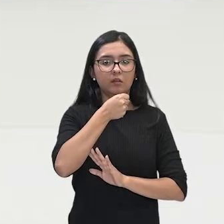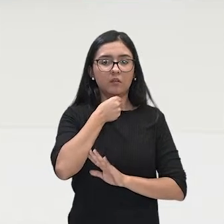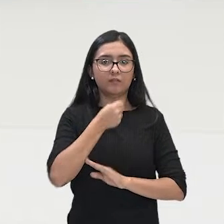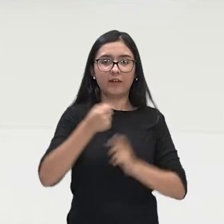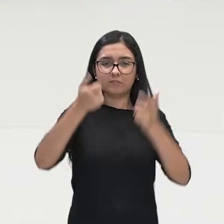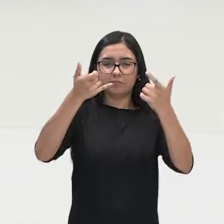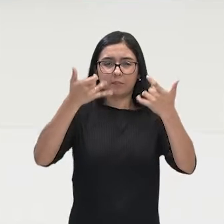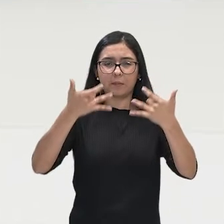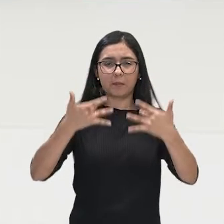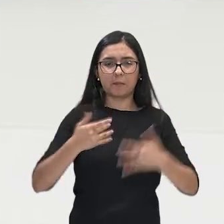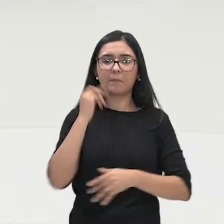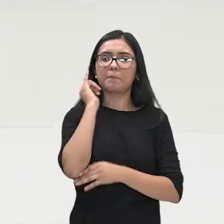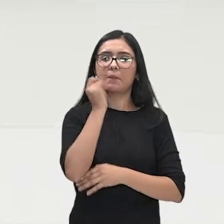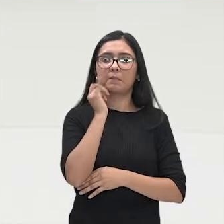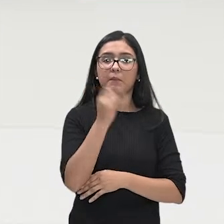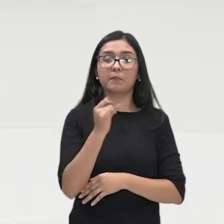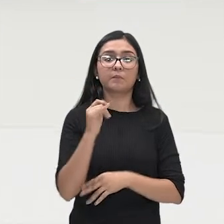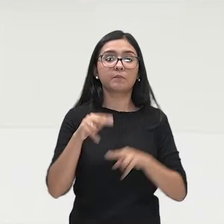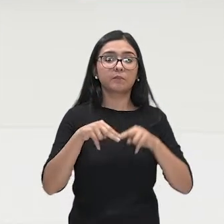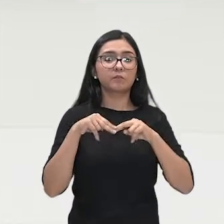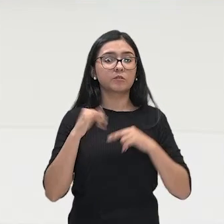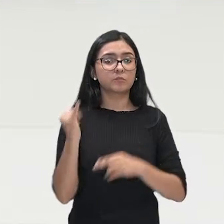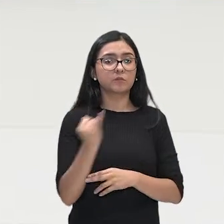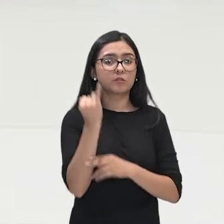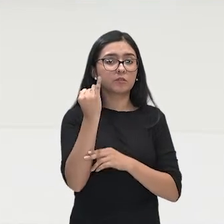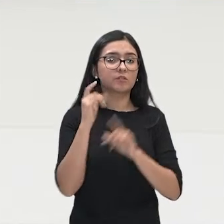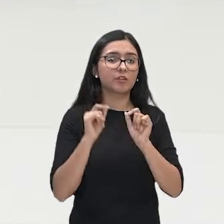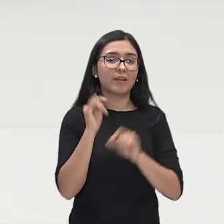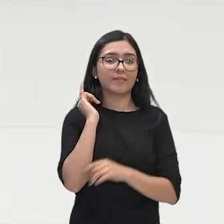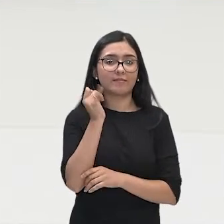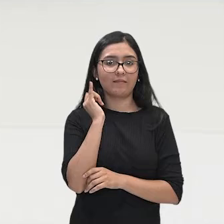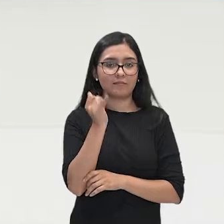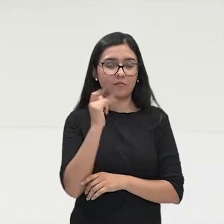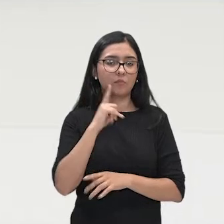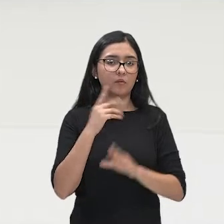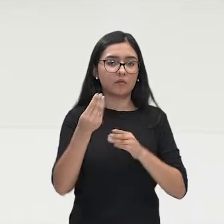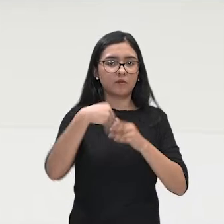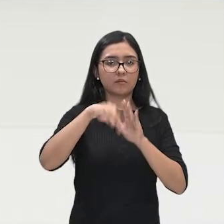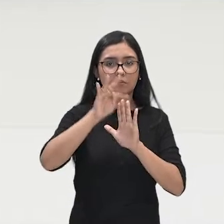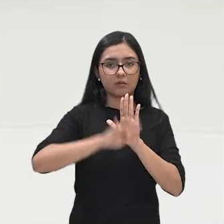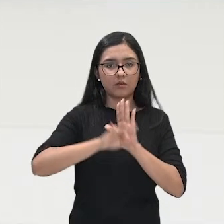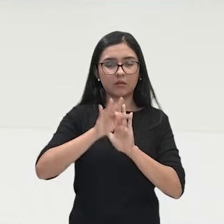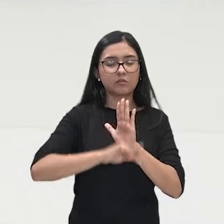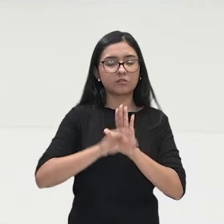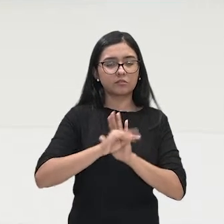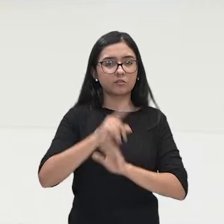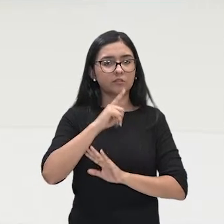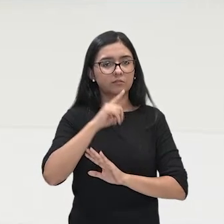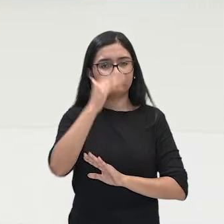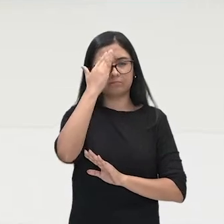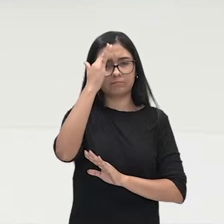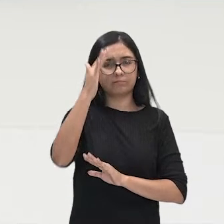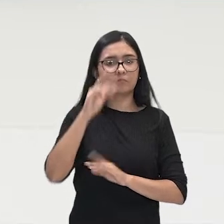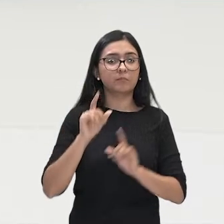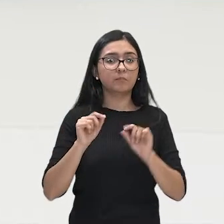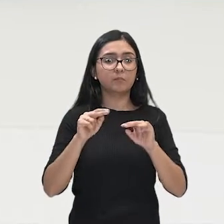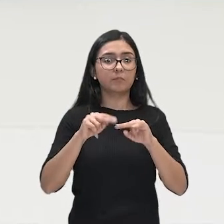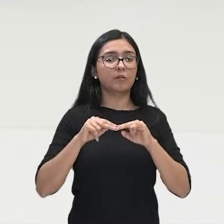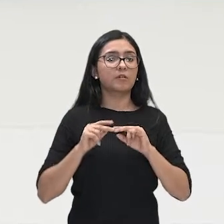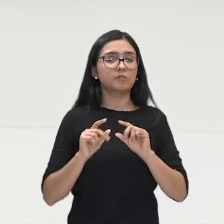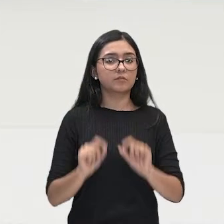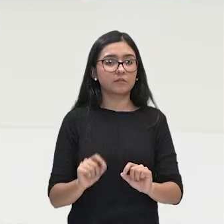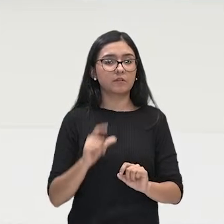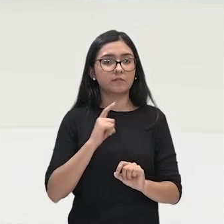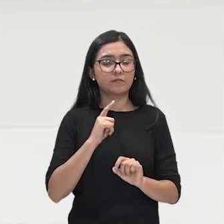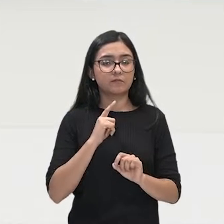é predominantemente a ocorrência de narração. Então, tem uma predominância porque vai contar. Isso